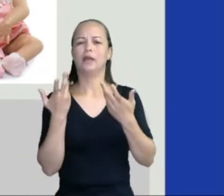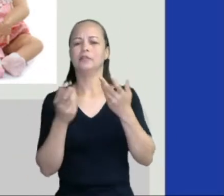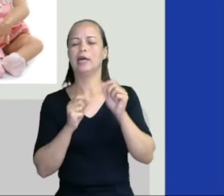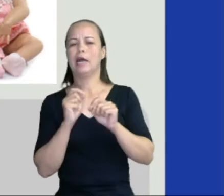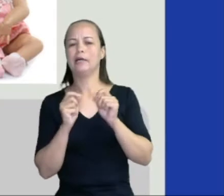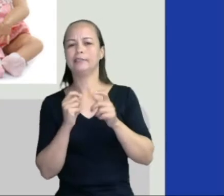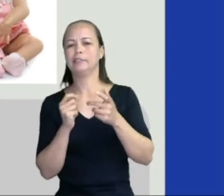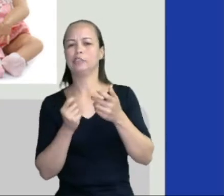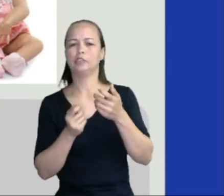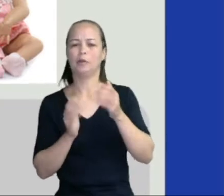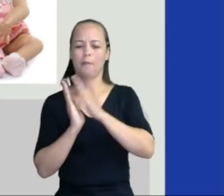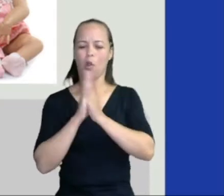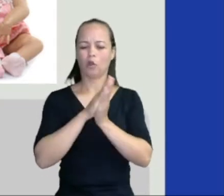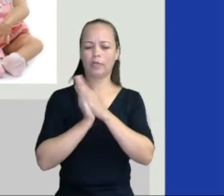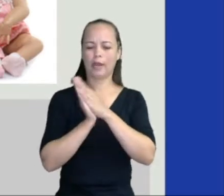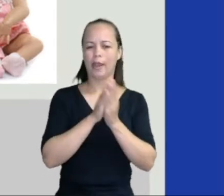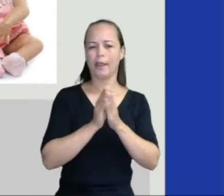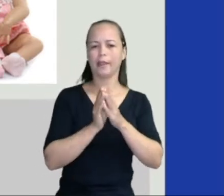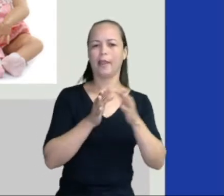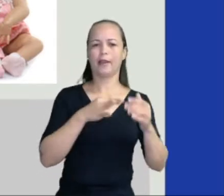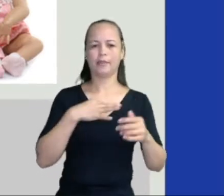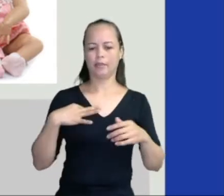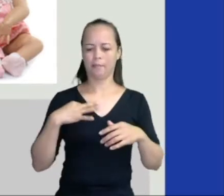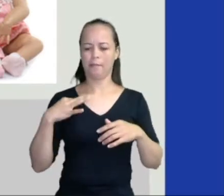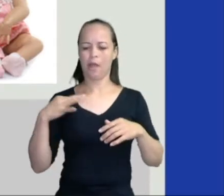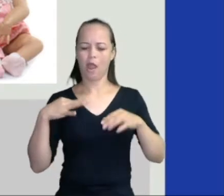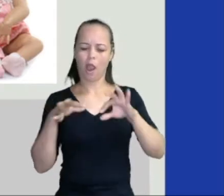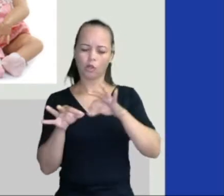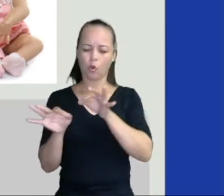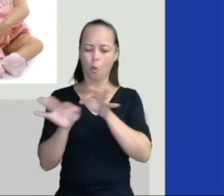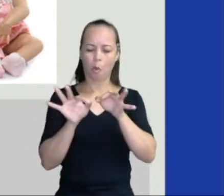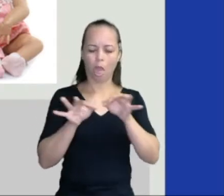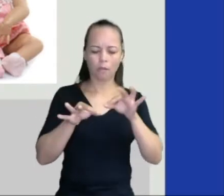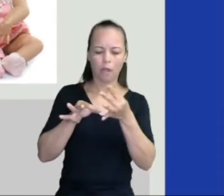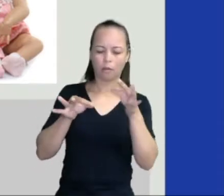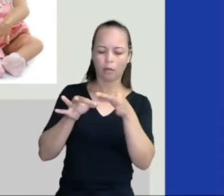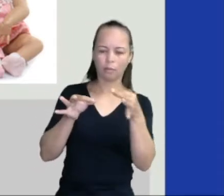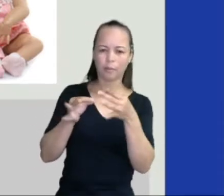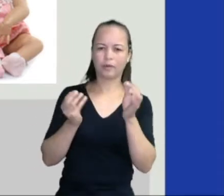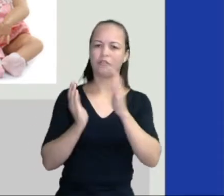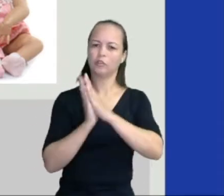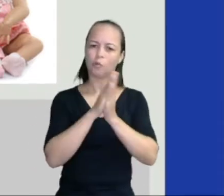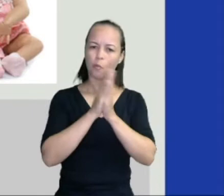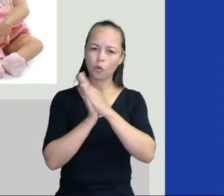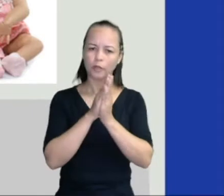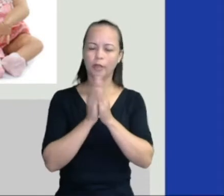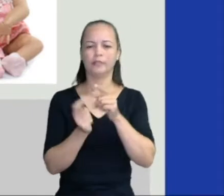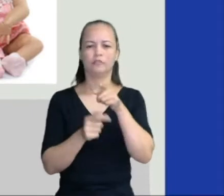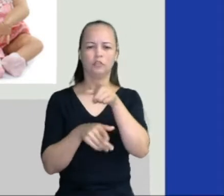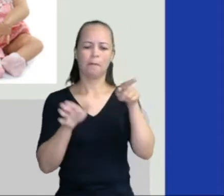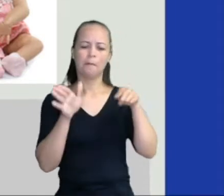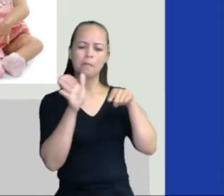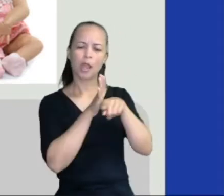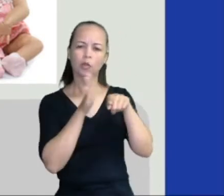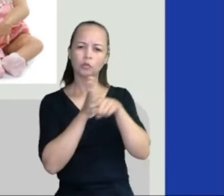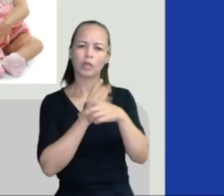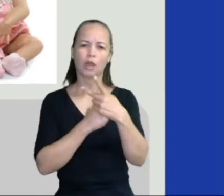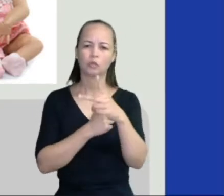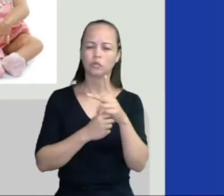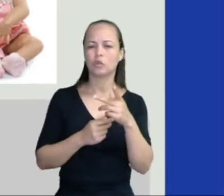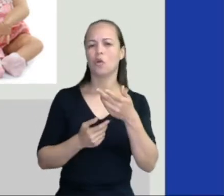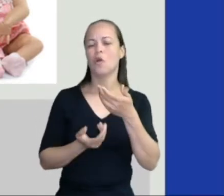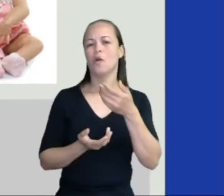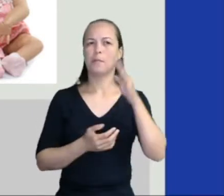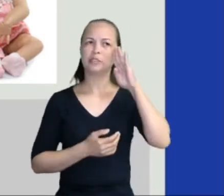né, que a própria mãe ali da criança fazia. Se você perguntar à sua mãe, aos seus avós, principalmente